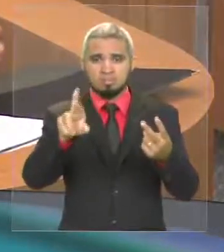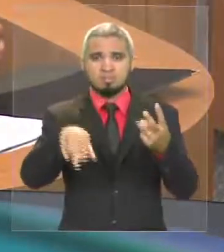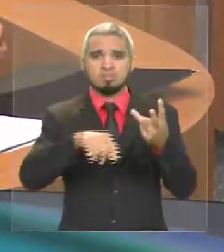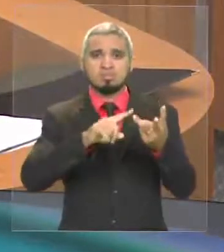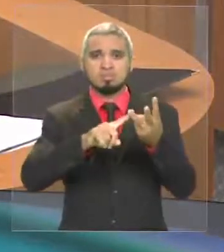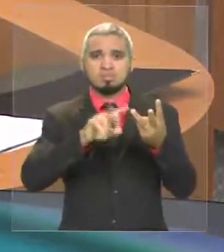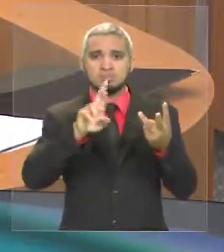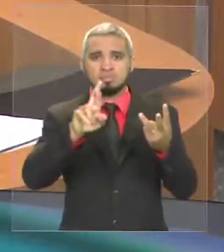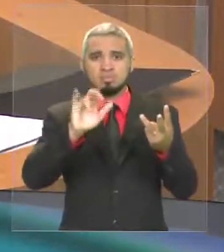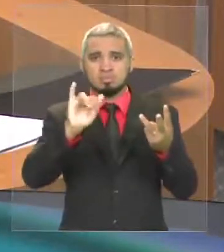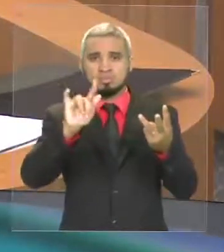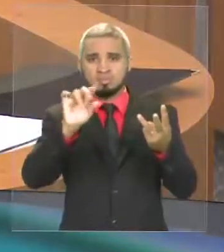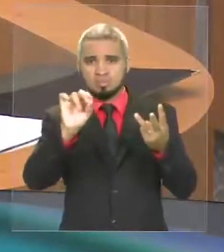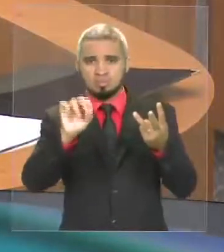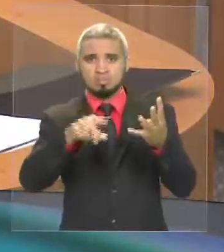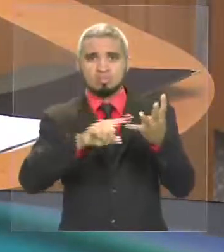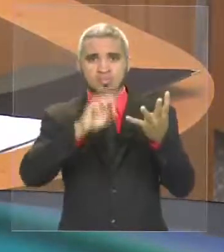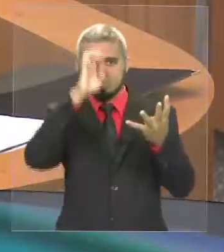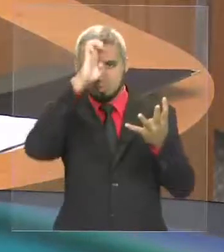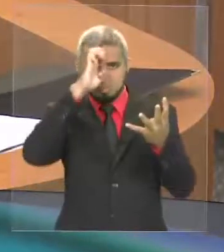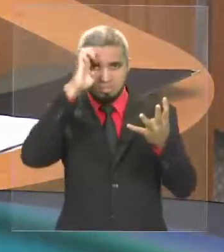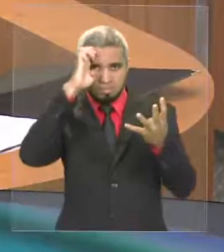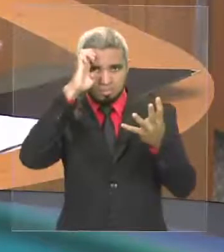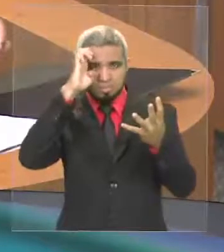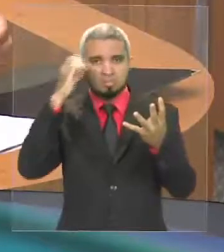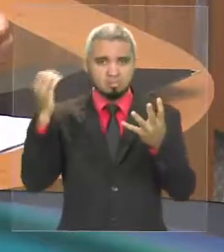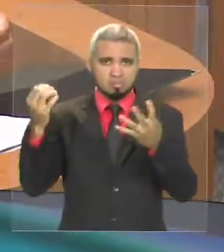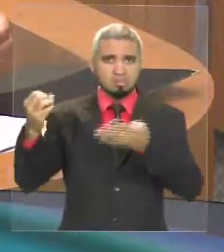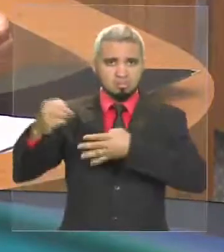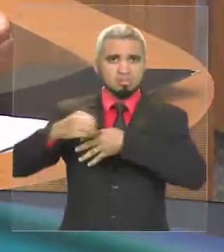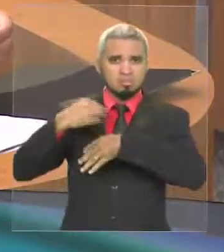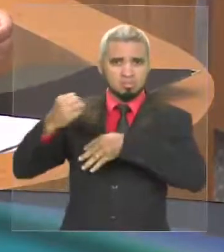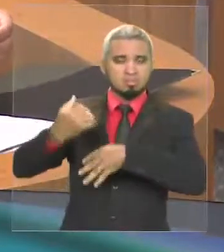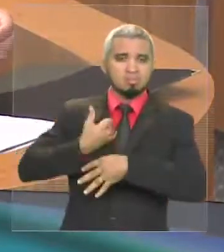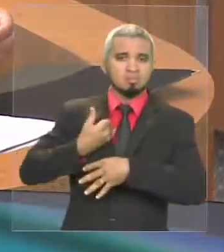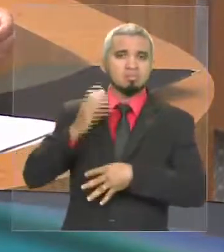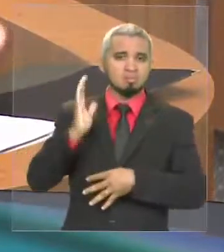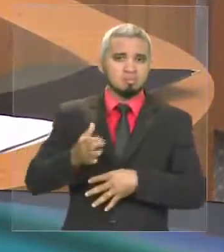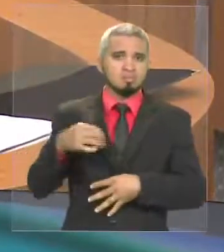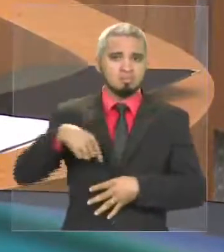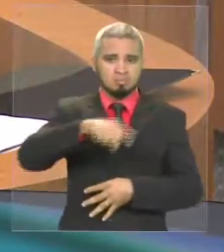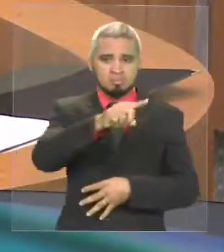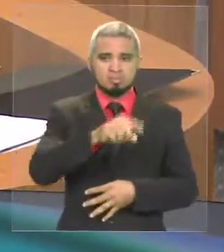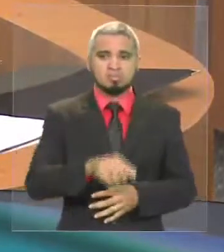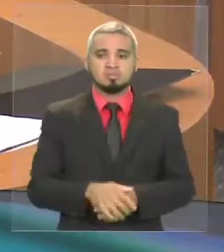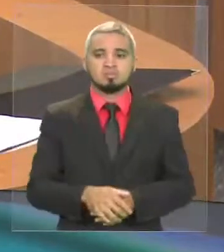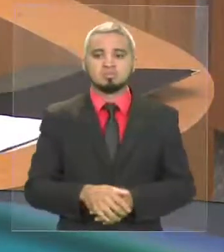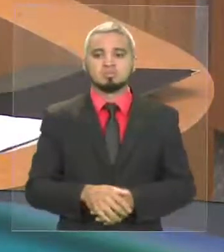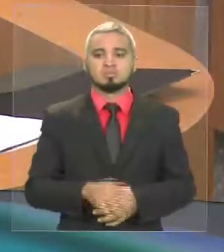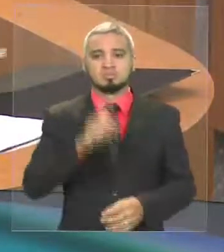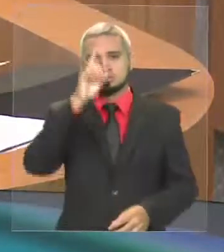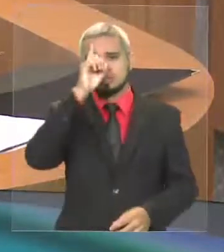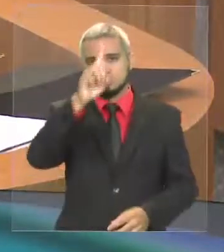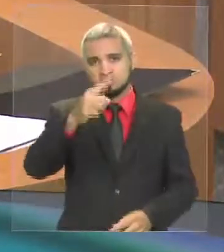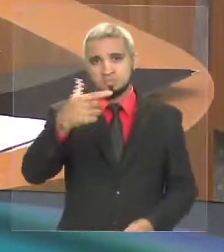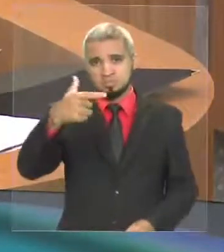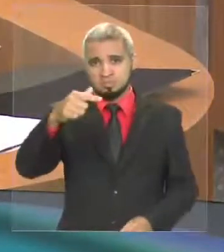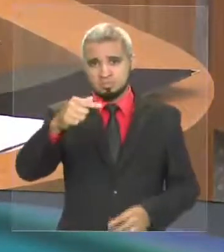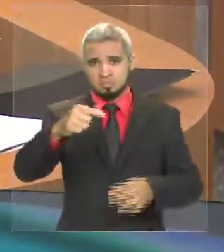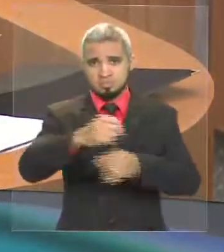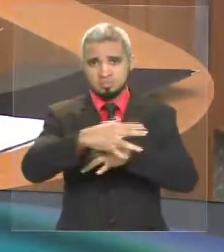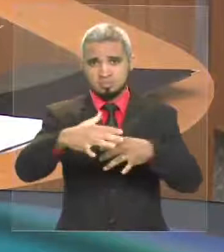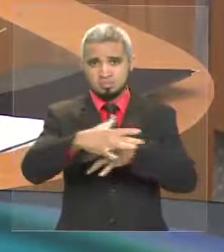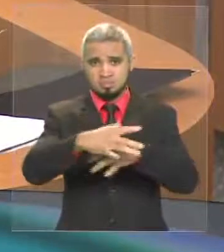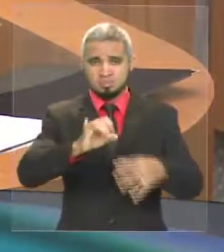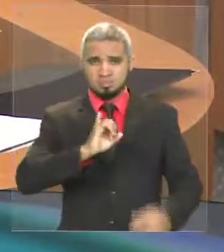Braide. Então, alguns deputados já confirmaram presença nessa reunião, no próximo dia 27, na cidade de Imperatriz. E